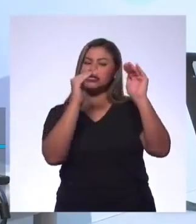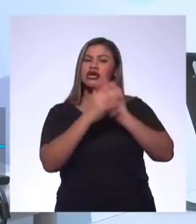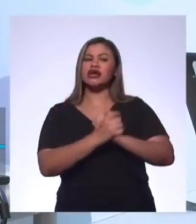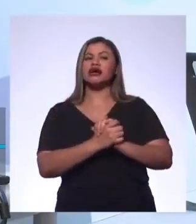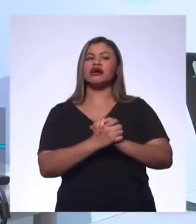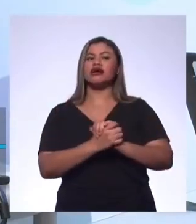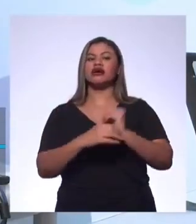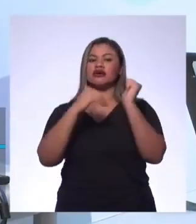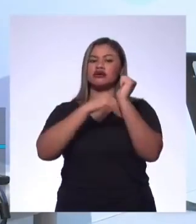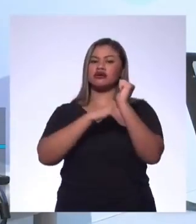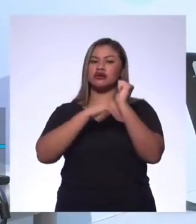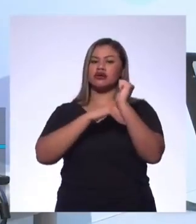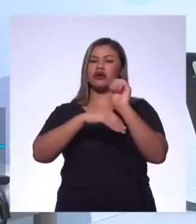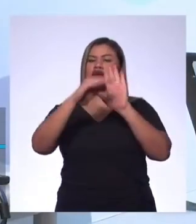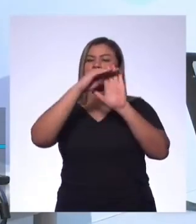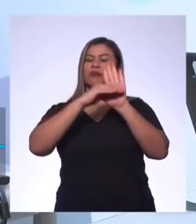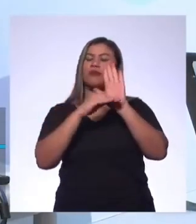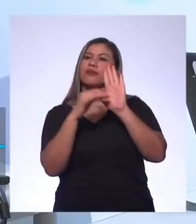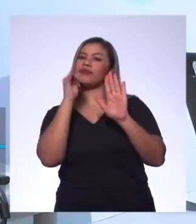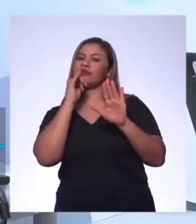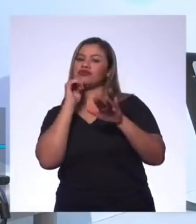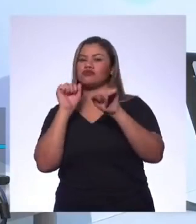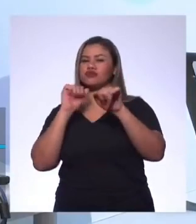como o código de trânsito.